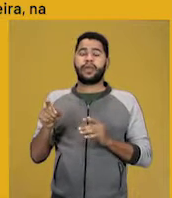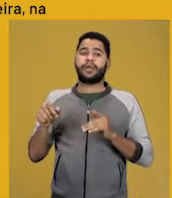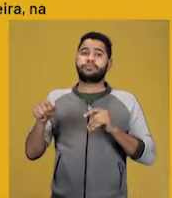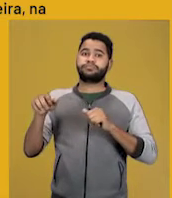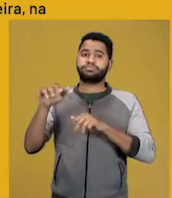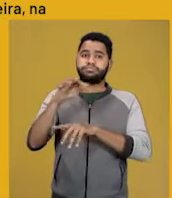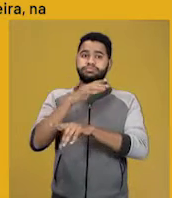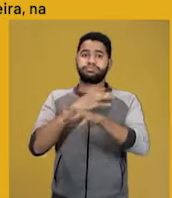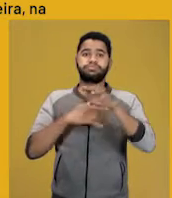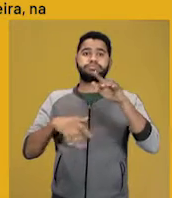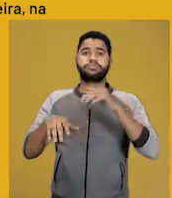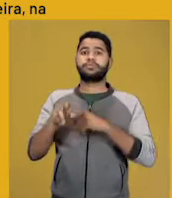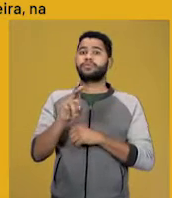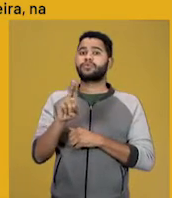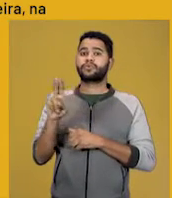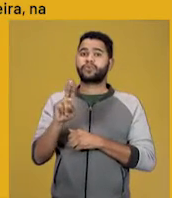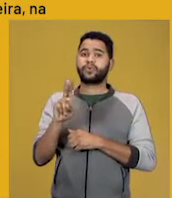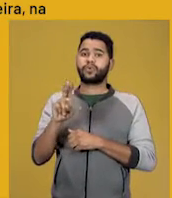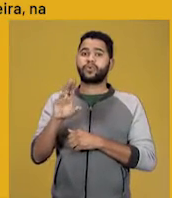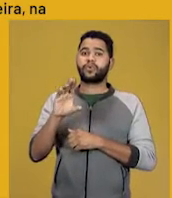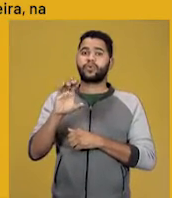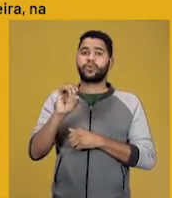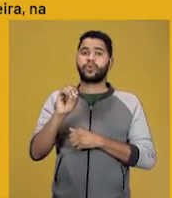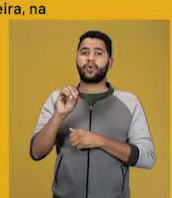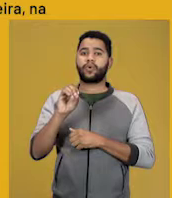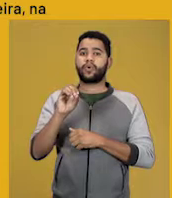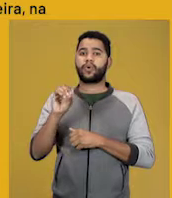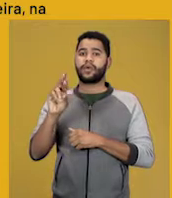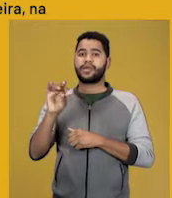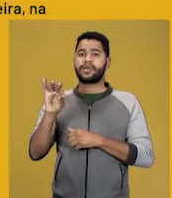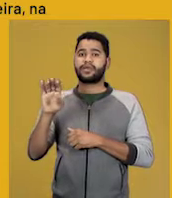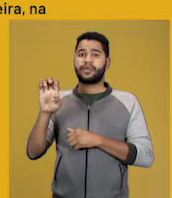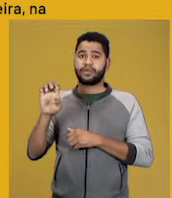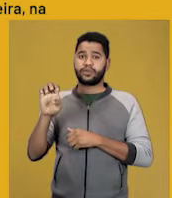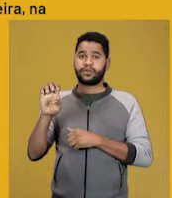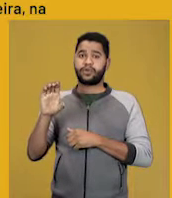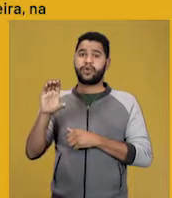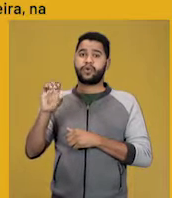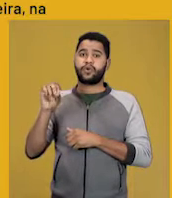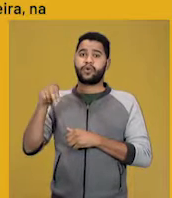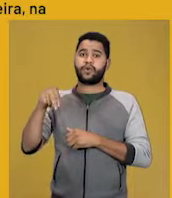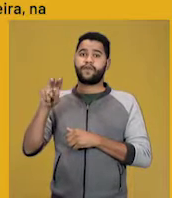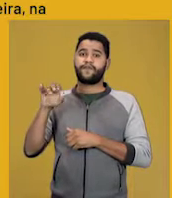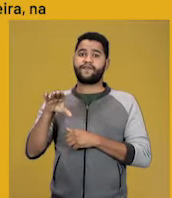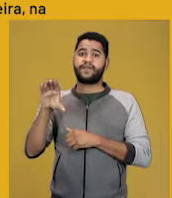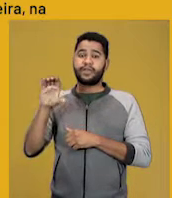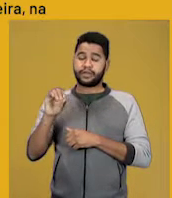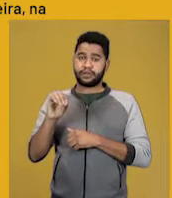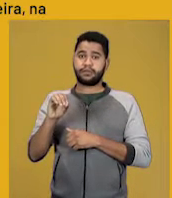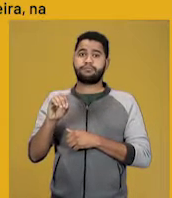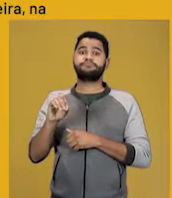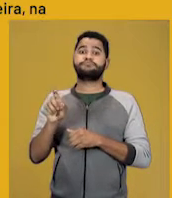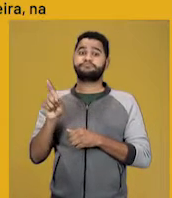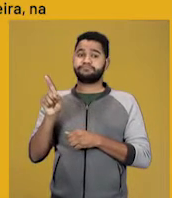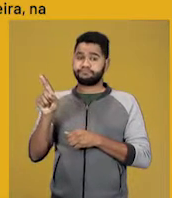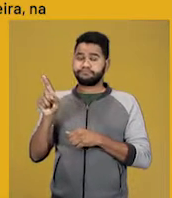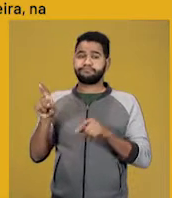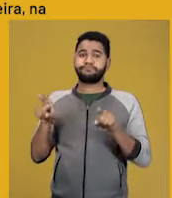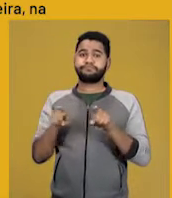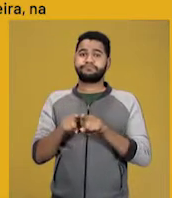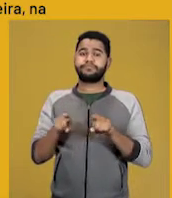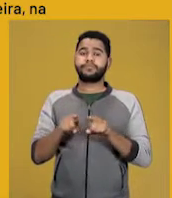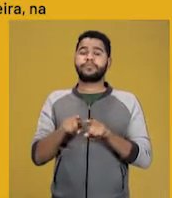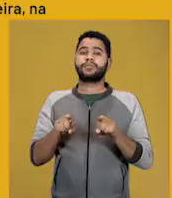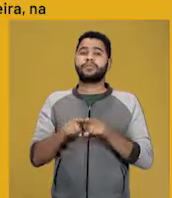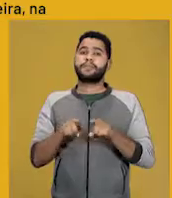corrente vai ser chamada de corrente de convecção, certo? Ela vai, inclusive, ela